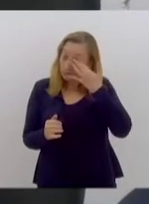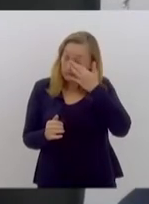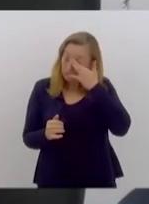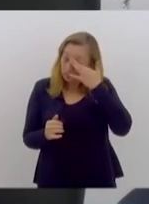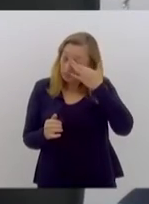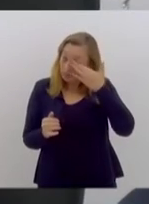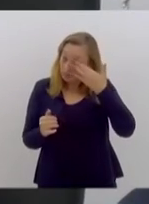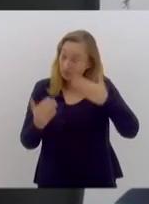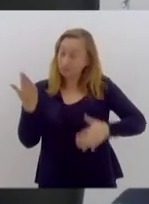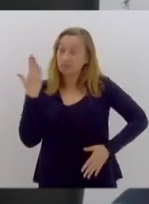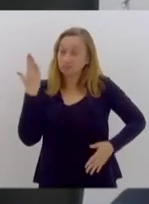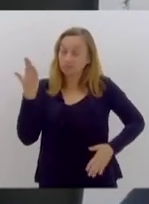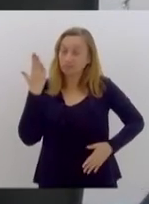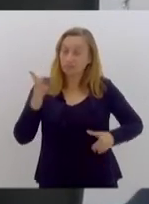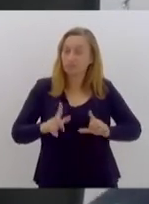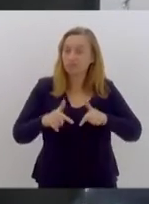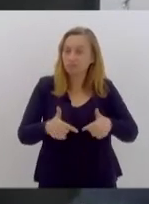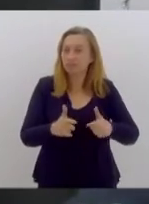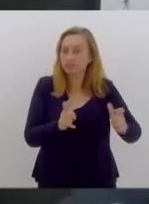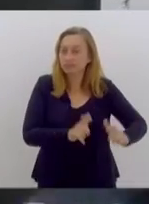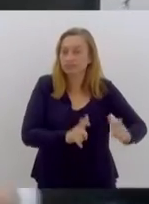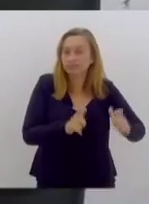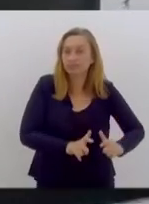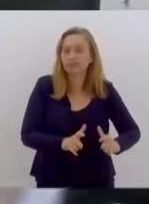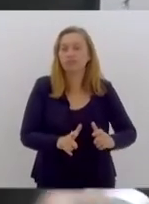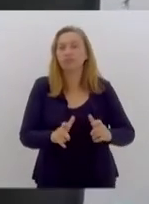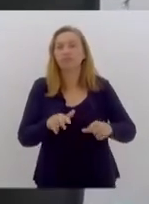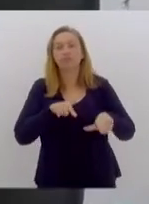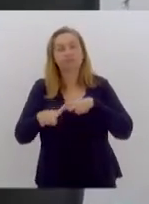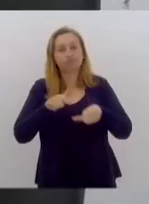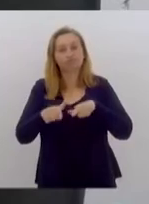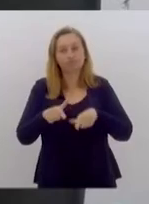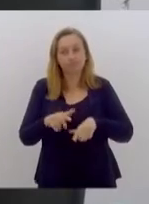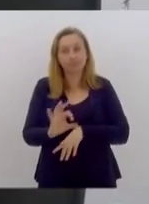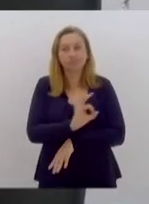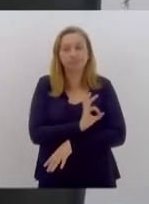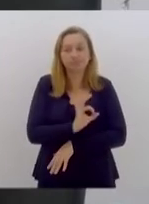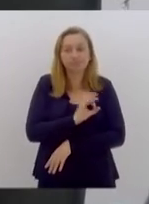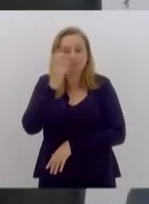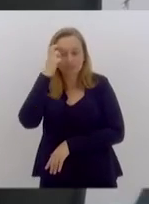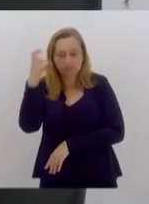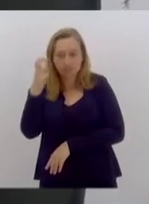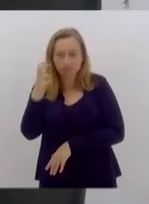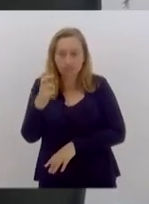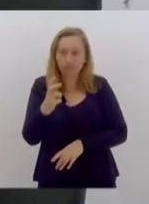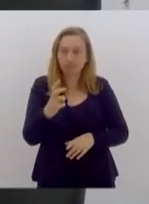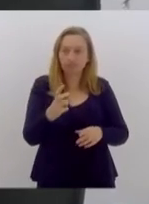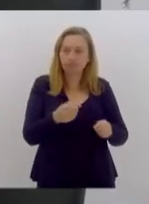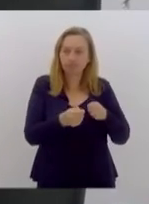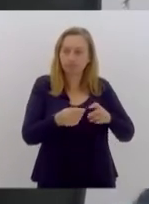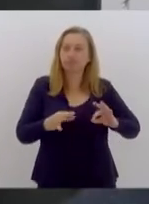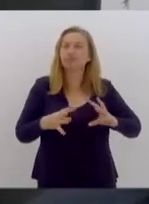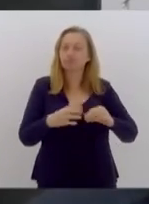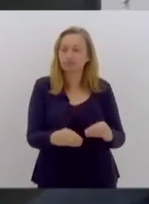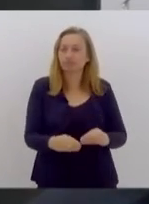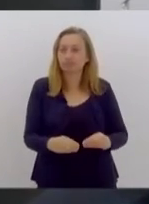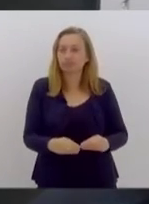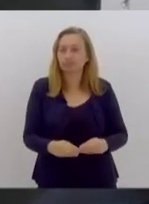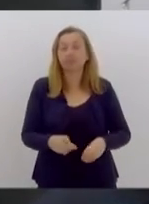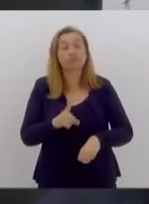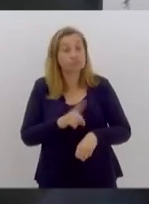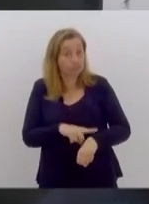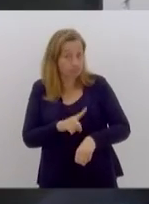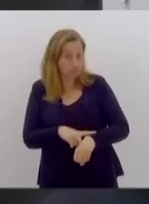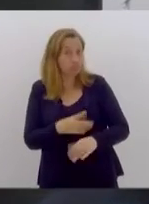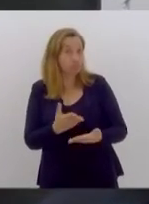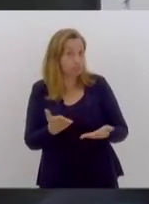em que aí deveria ser o trabalho de inteligência da possibilitada no civil no sentido de contornar e resolver situação ao tempo se